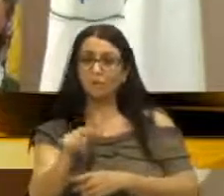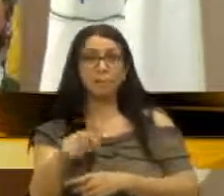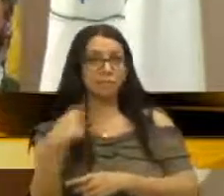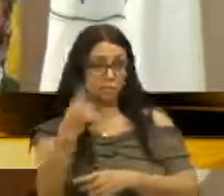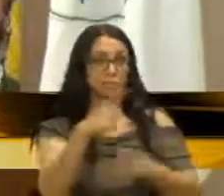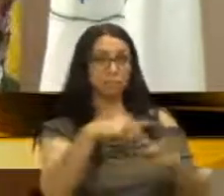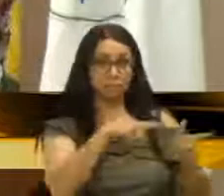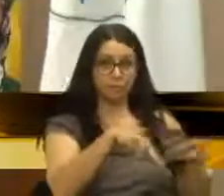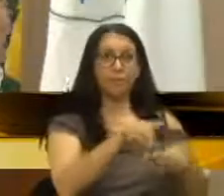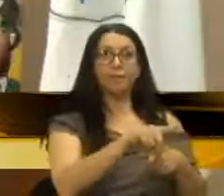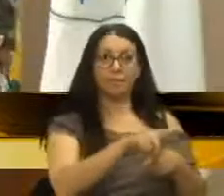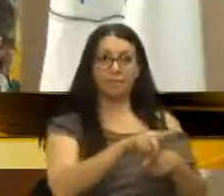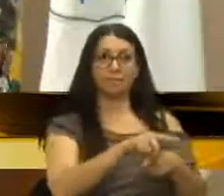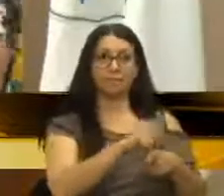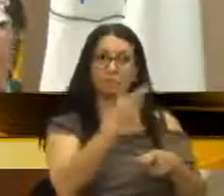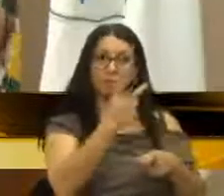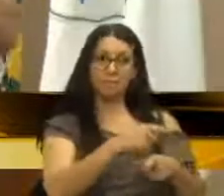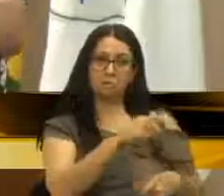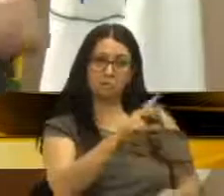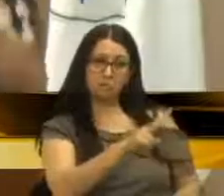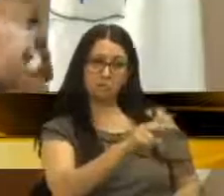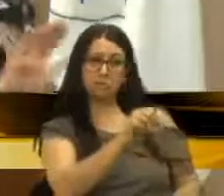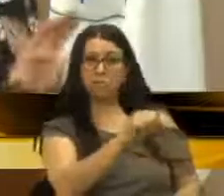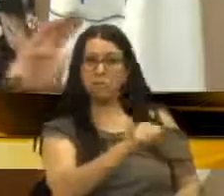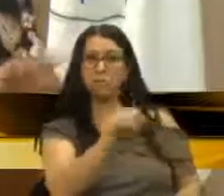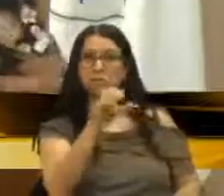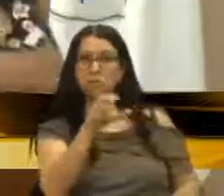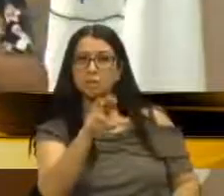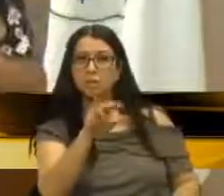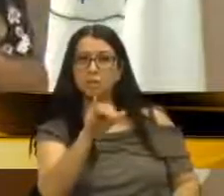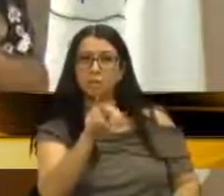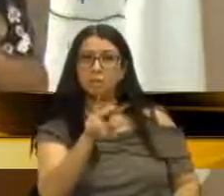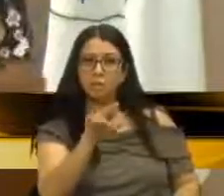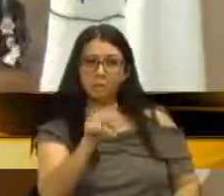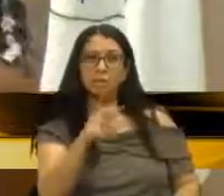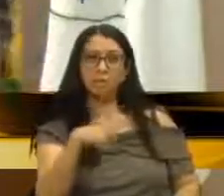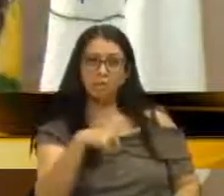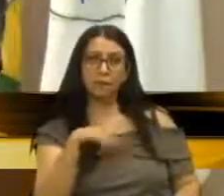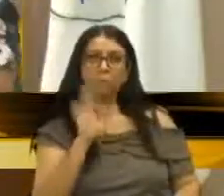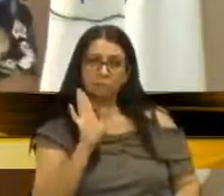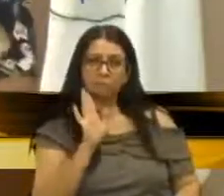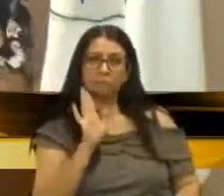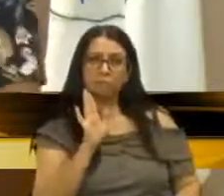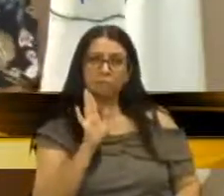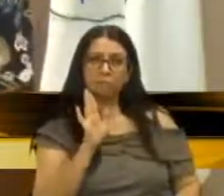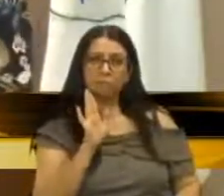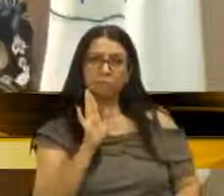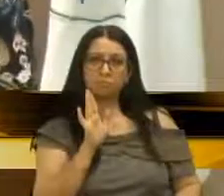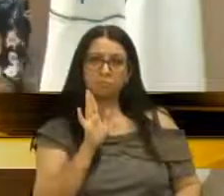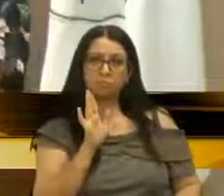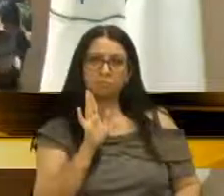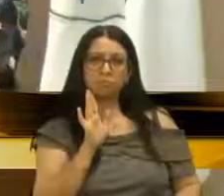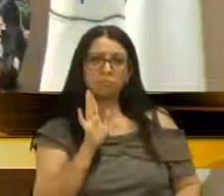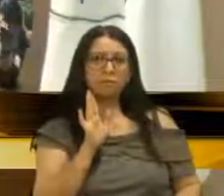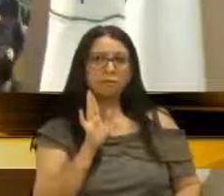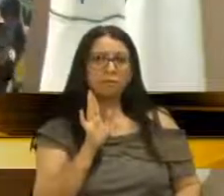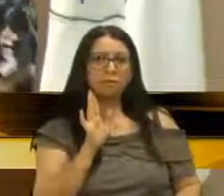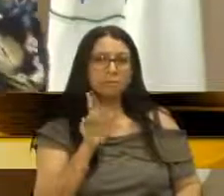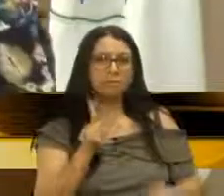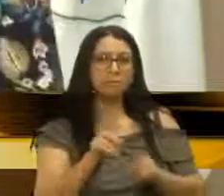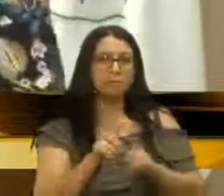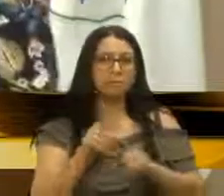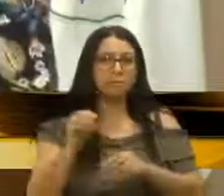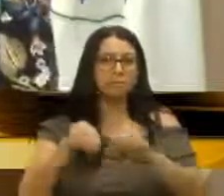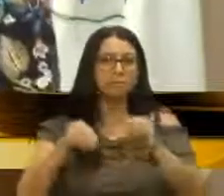temos 10 e vila seca e criúva assim e tem declarou ser fã de hebe de mínima nós